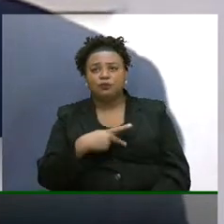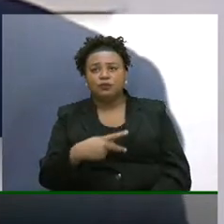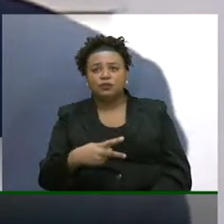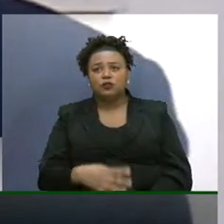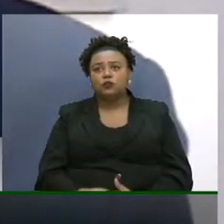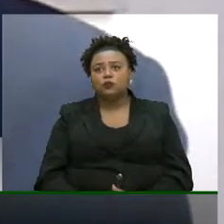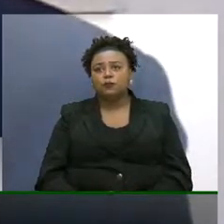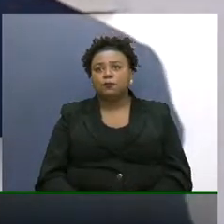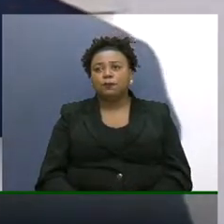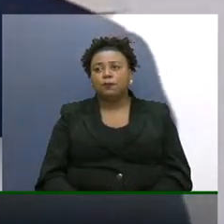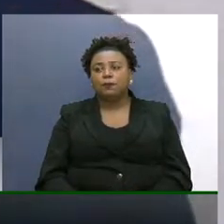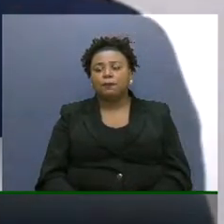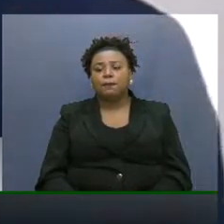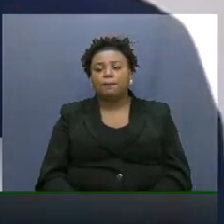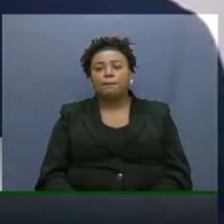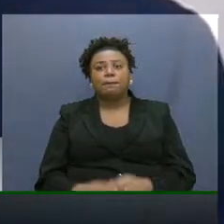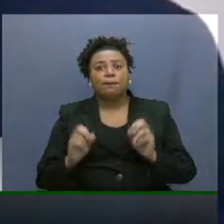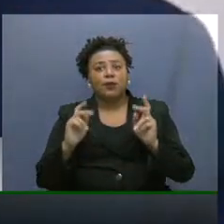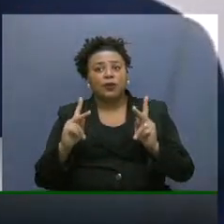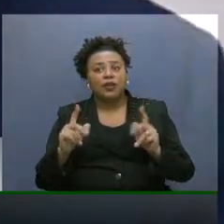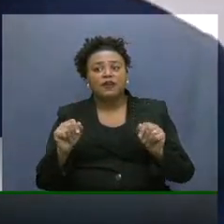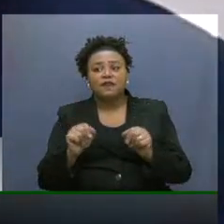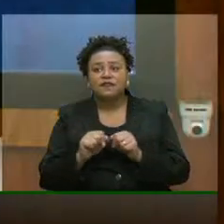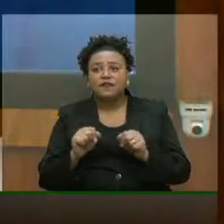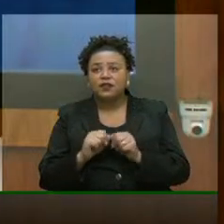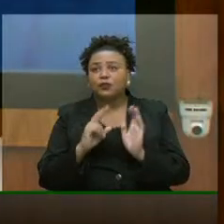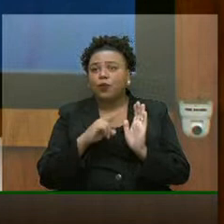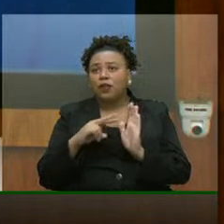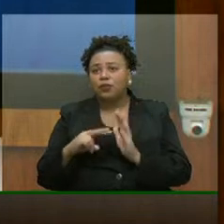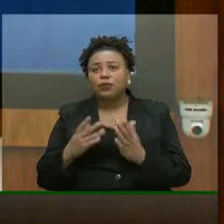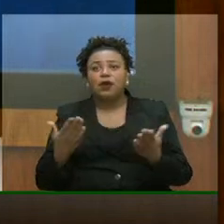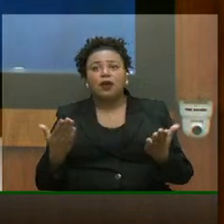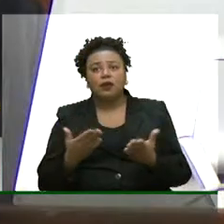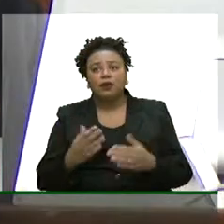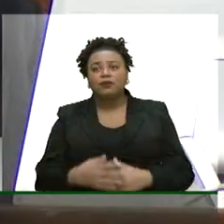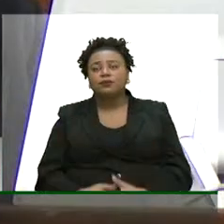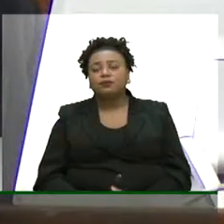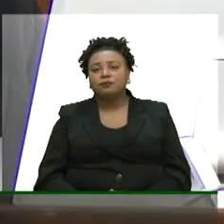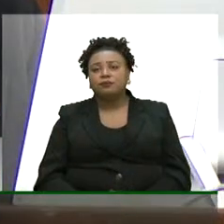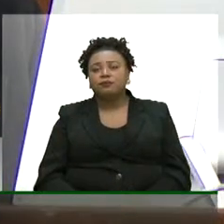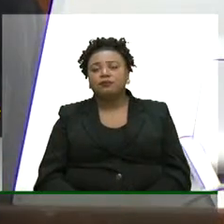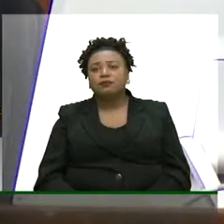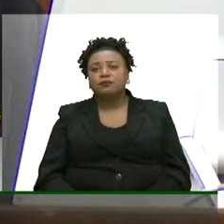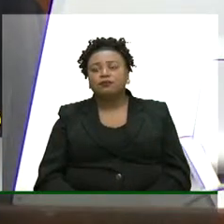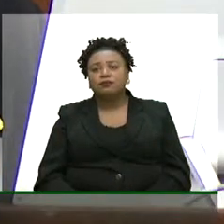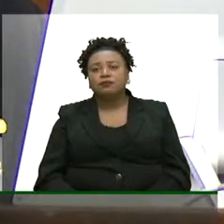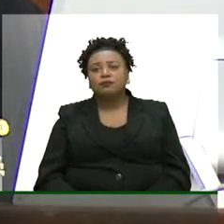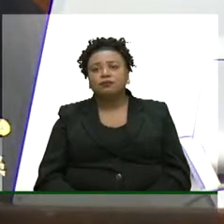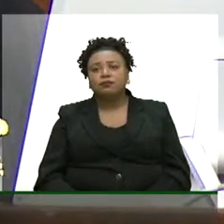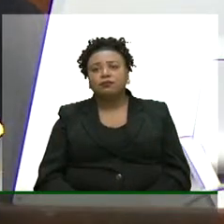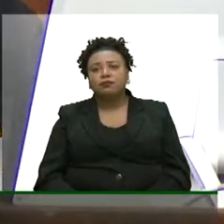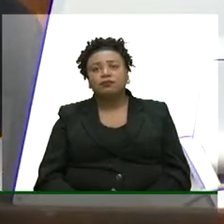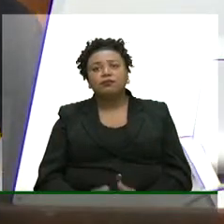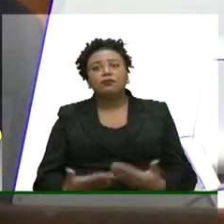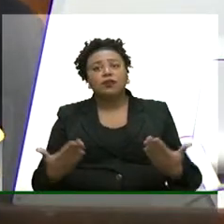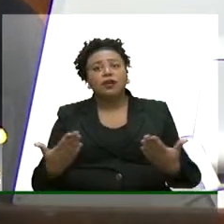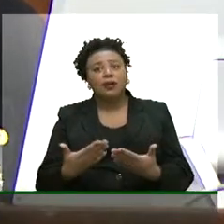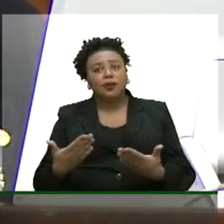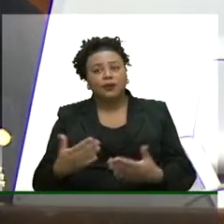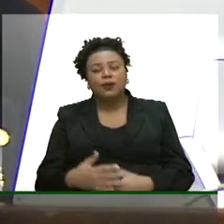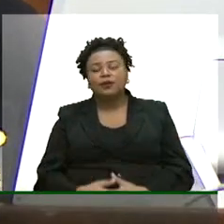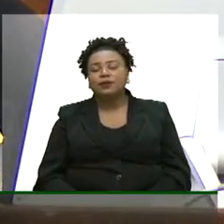presidente. Ok, feita a leitura, passamos aí... senhor presidente. Ok, passamos